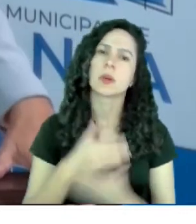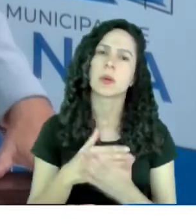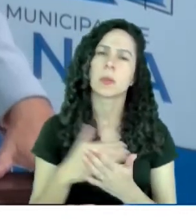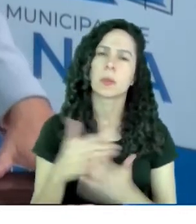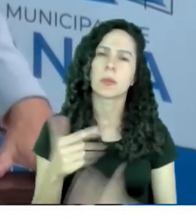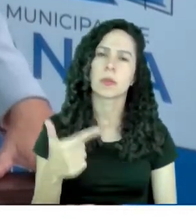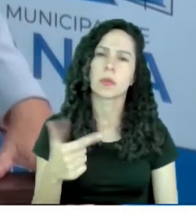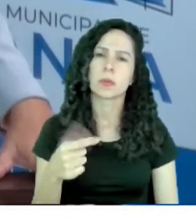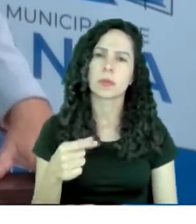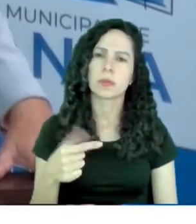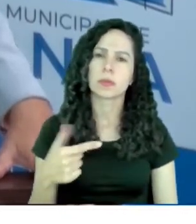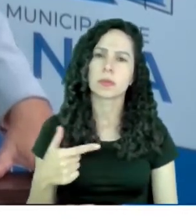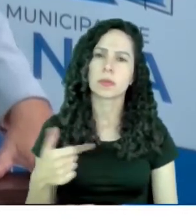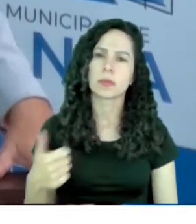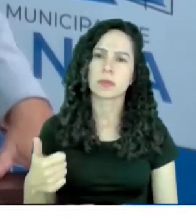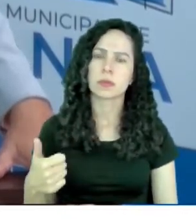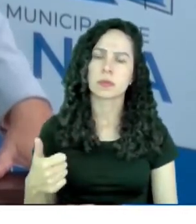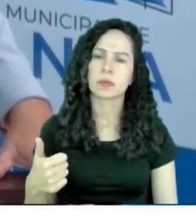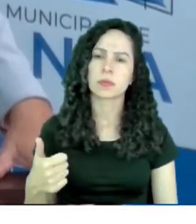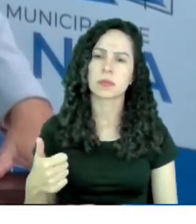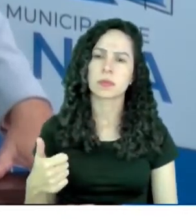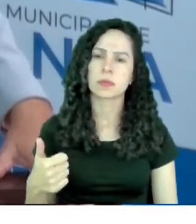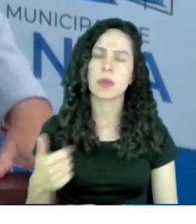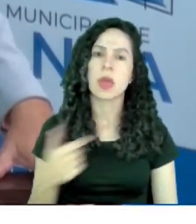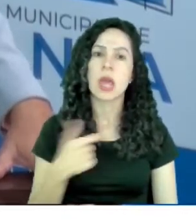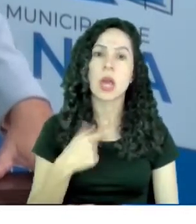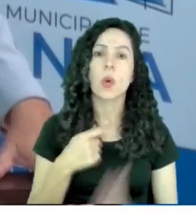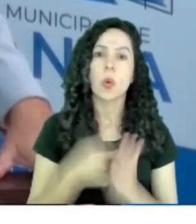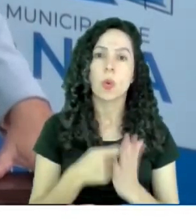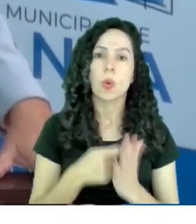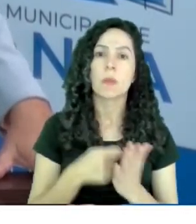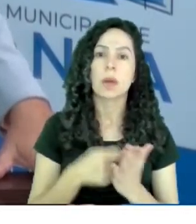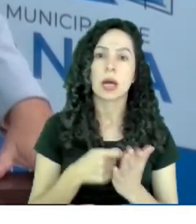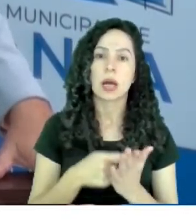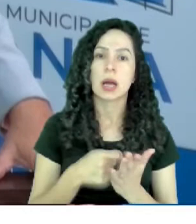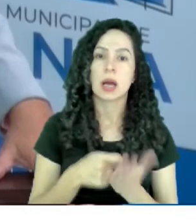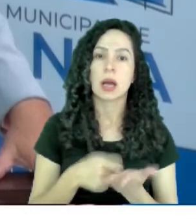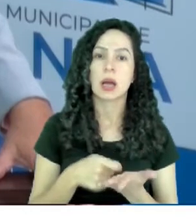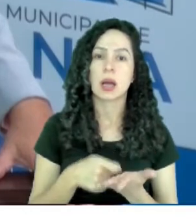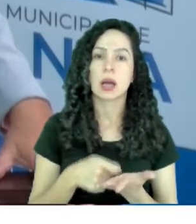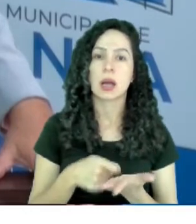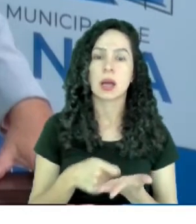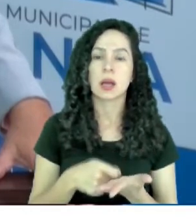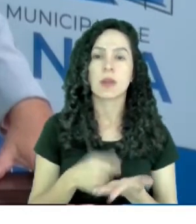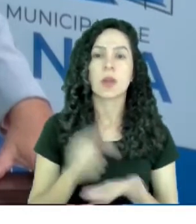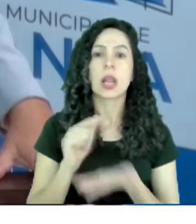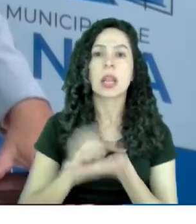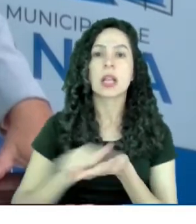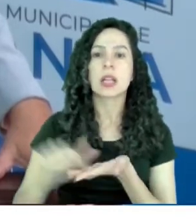2021, eu tenho cobrado muito a questão da limpeza